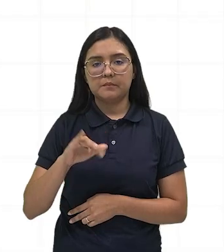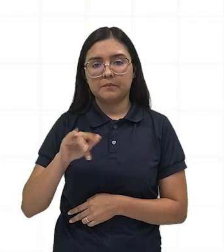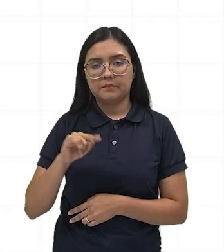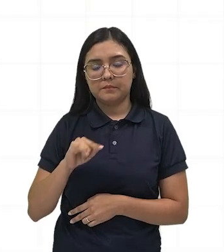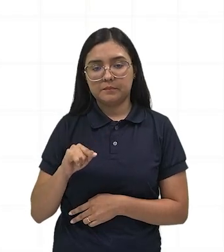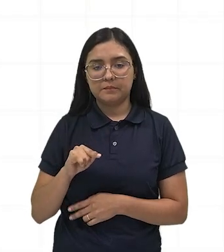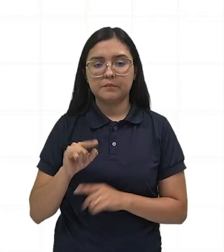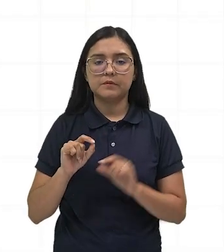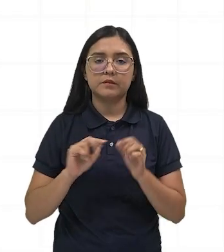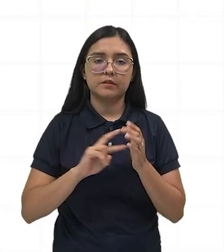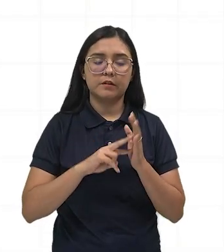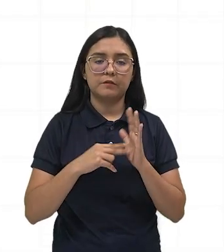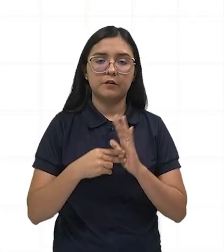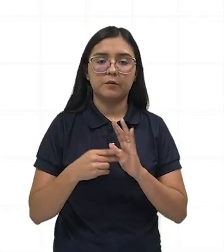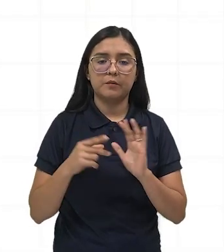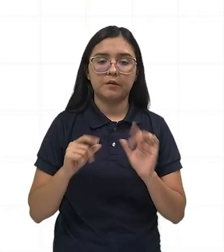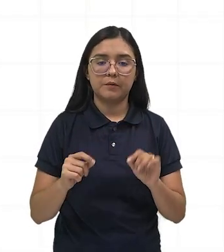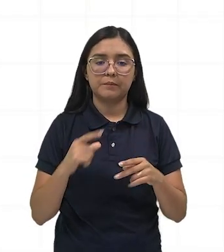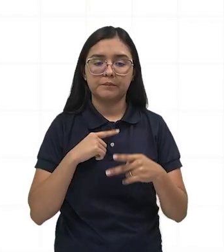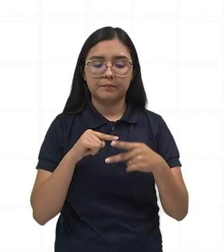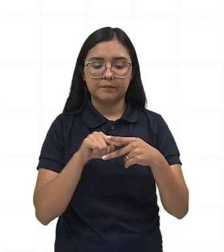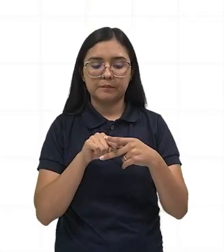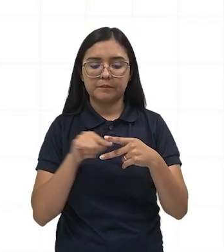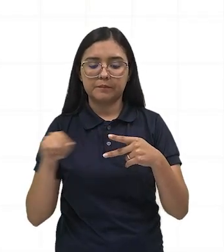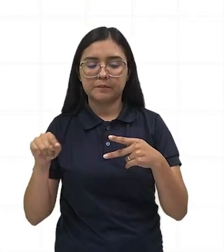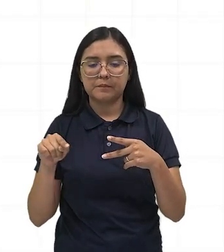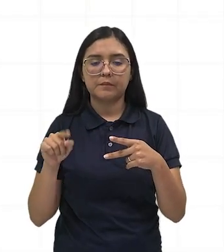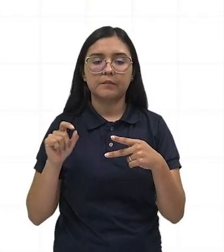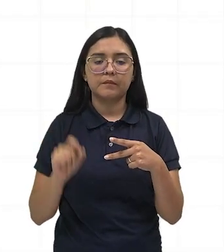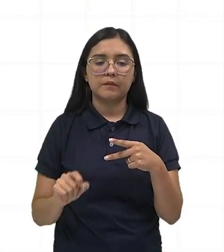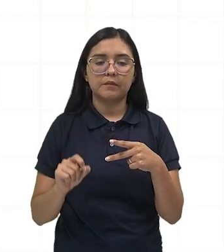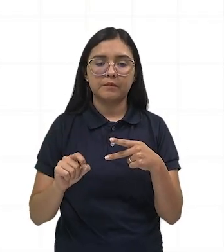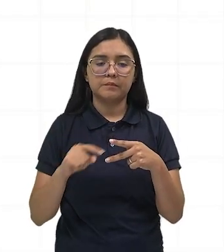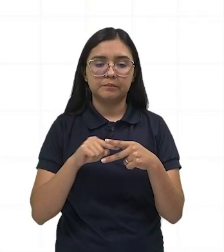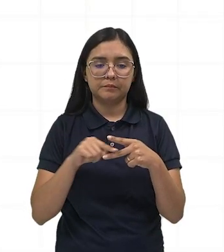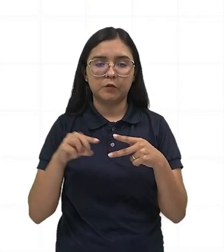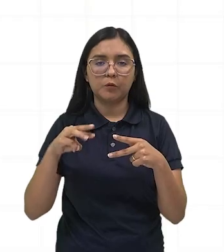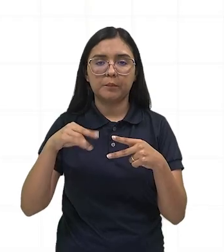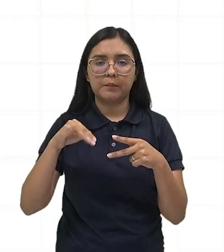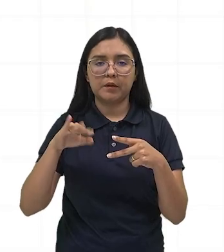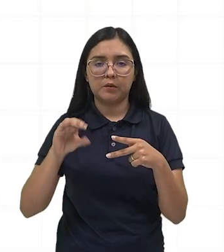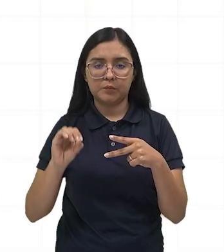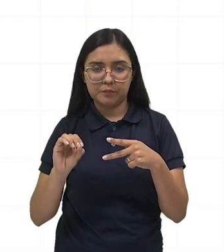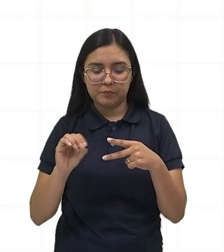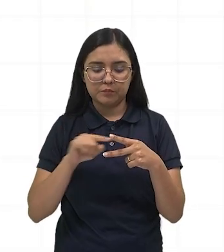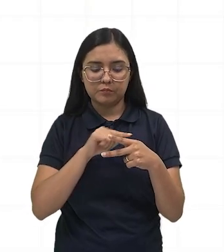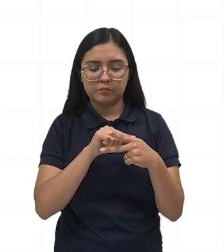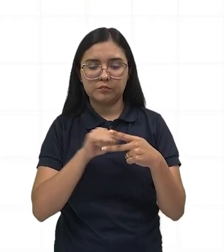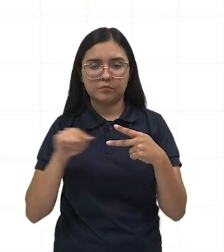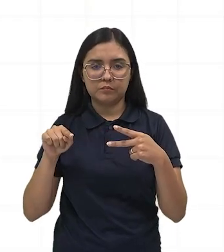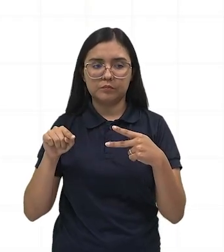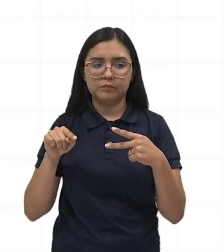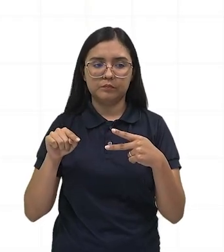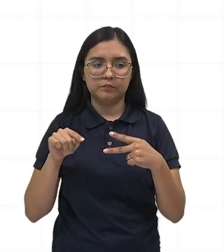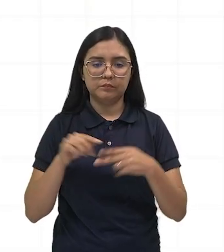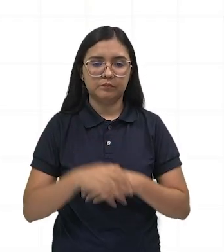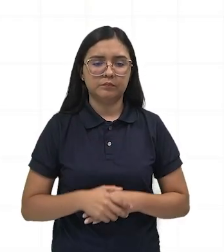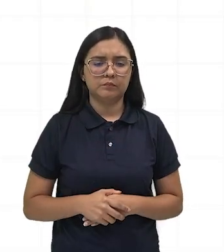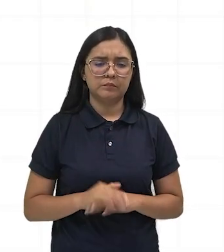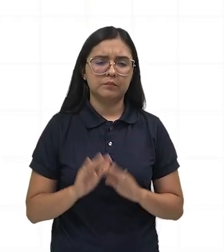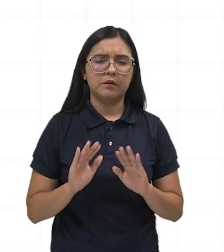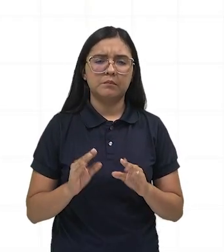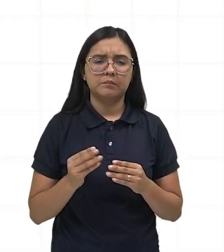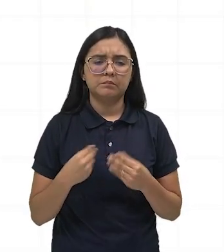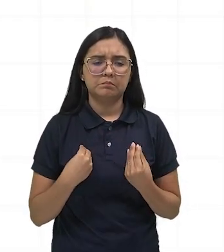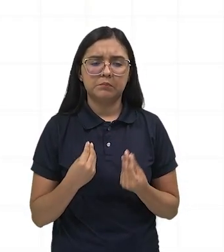ângulo, significa que ele está sendo cortado exatamente ao meio, ok? Então, professor, mas para